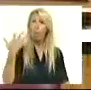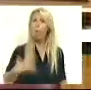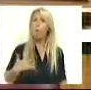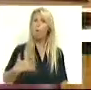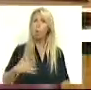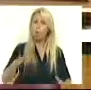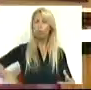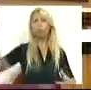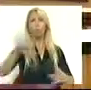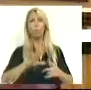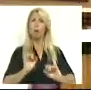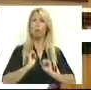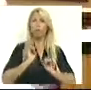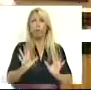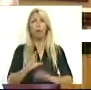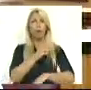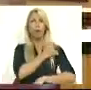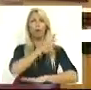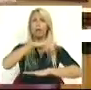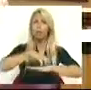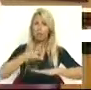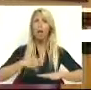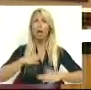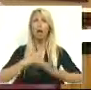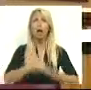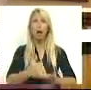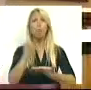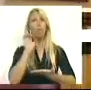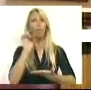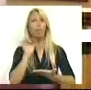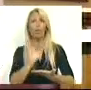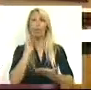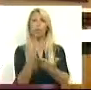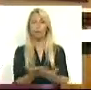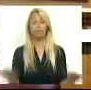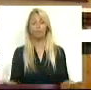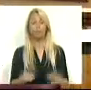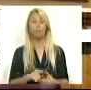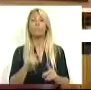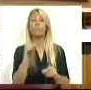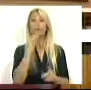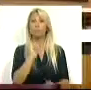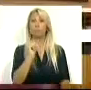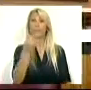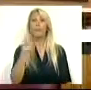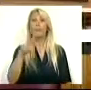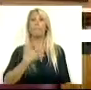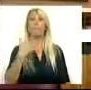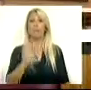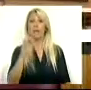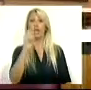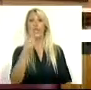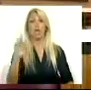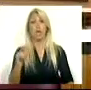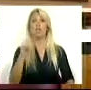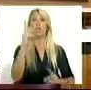contribuir para a valorização do espaço onde estão. Ora, relativamente à Peneda Gerês, que abrange os distritos de Viana do